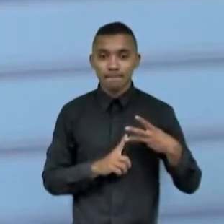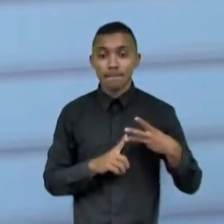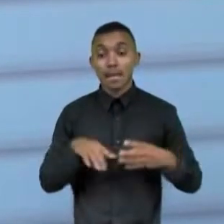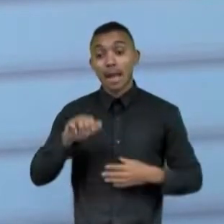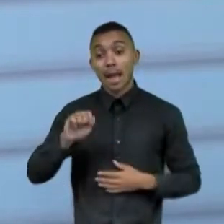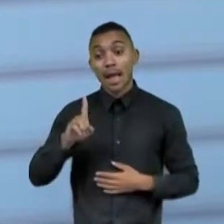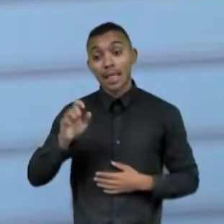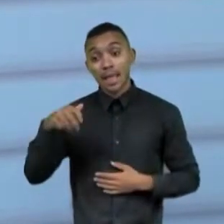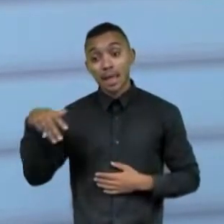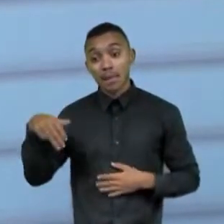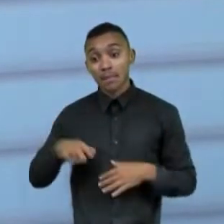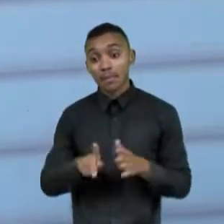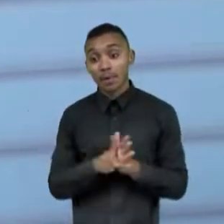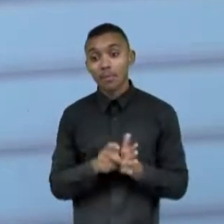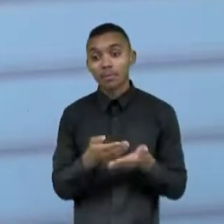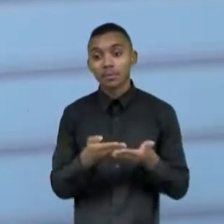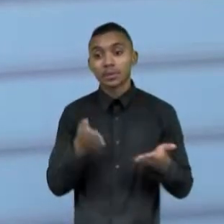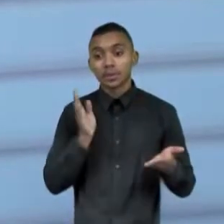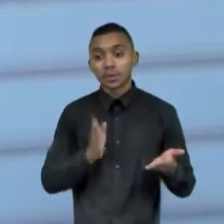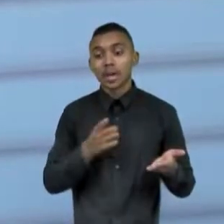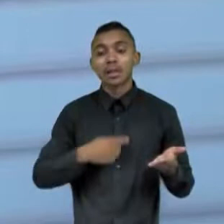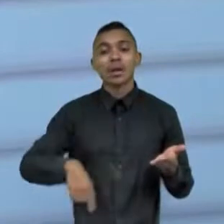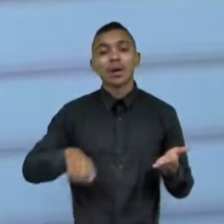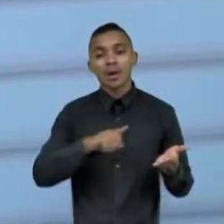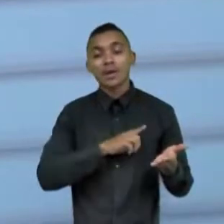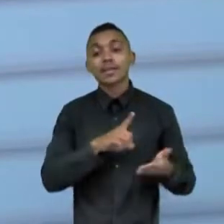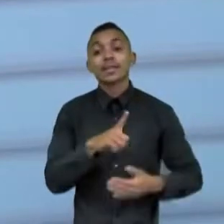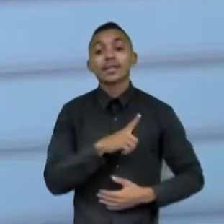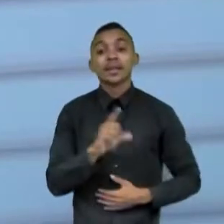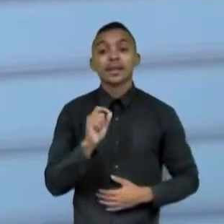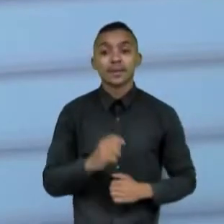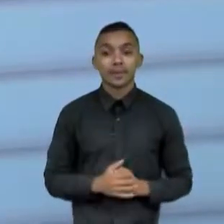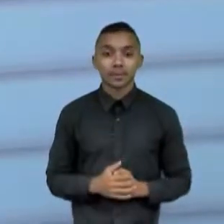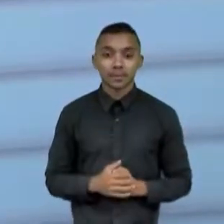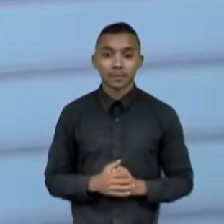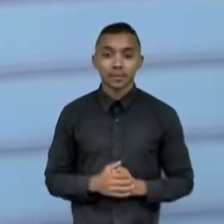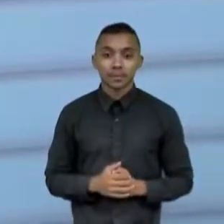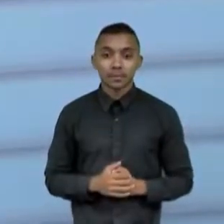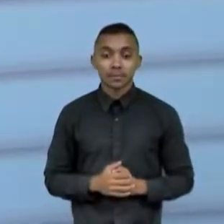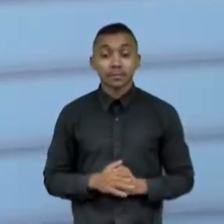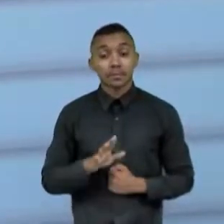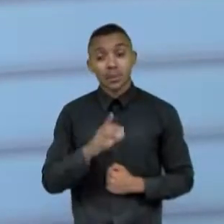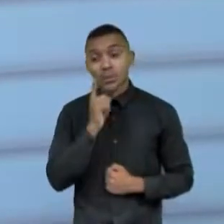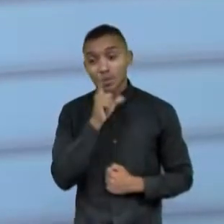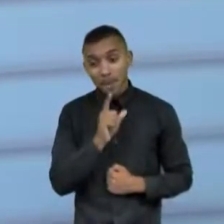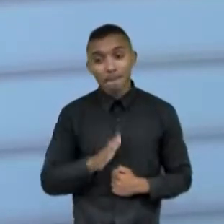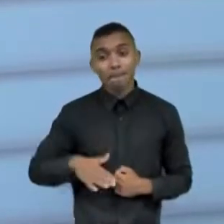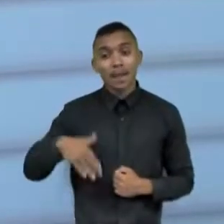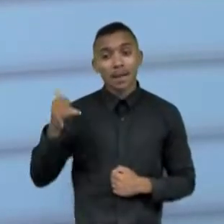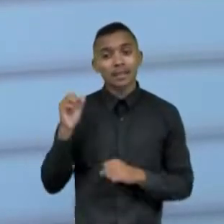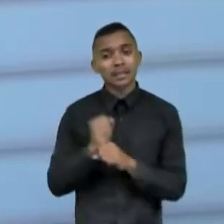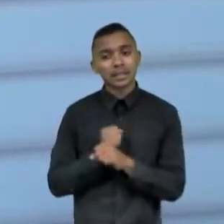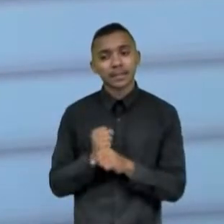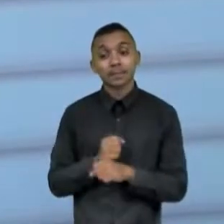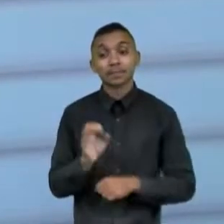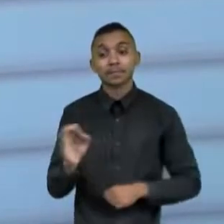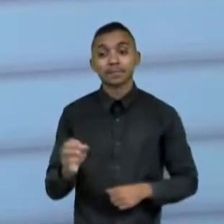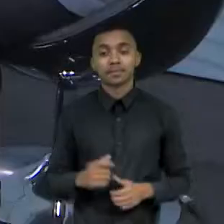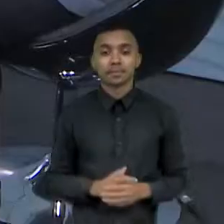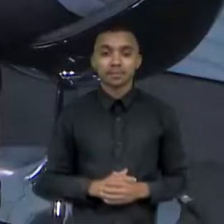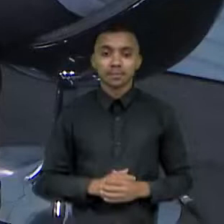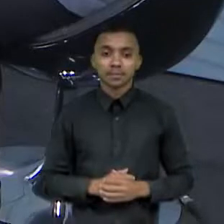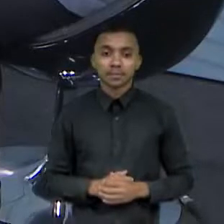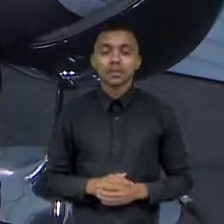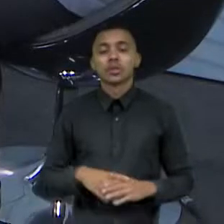da casa. Né? Então, estamos lá, está previsto. E só tem tido melhorias ao longo desses anos, né? Ele hoje está